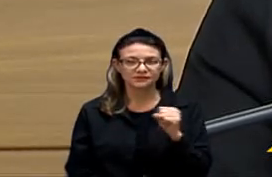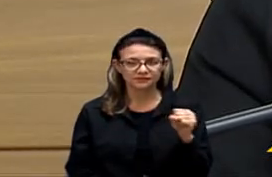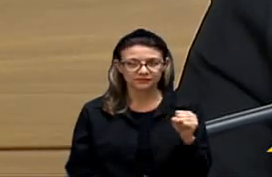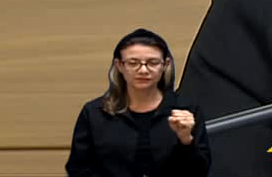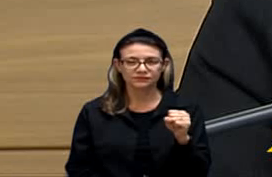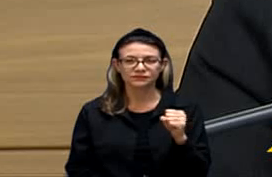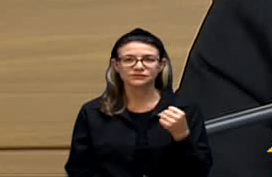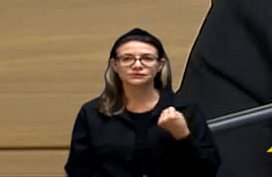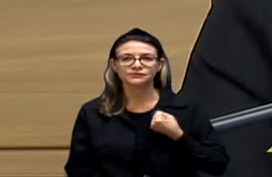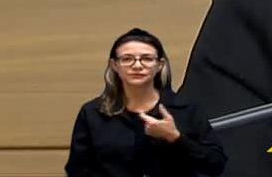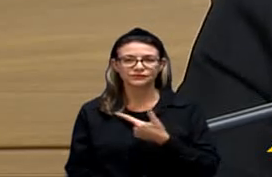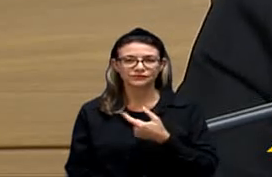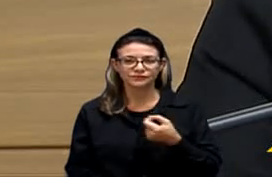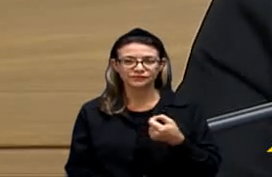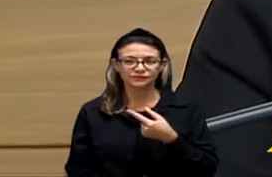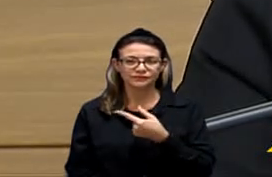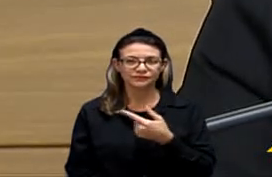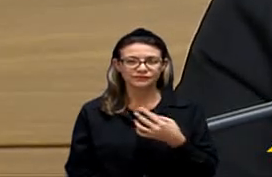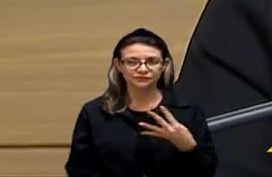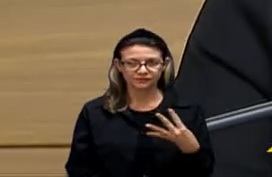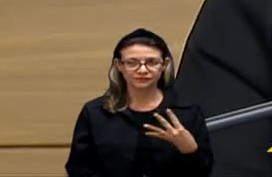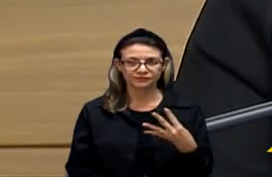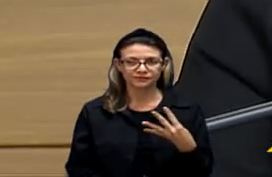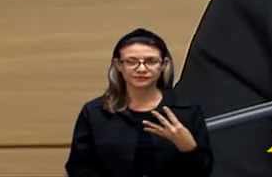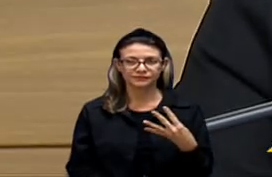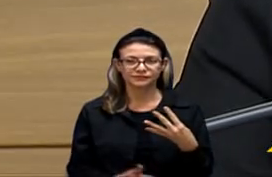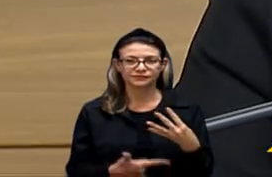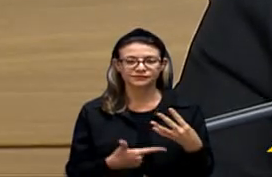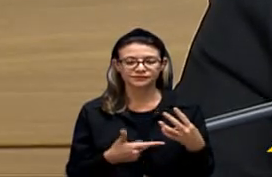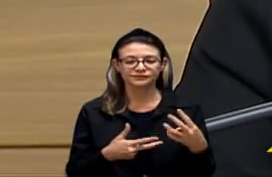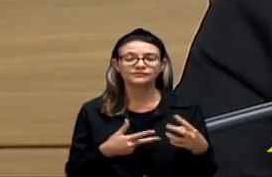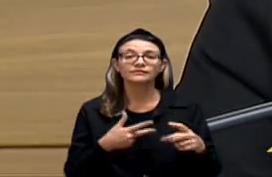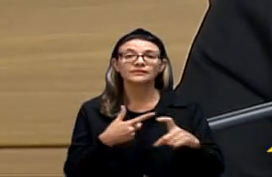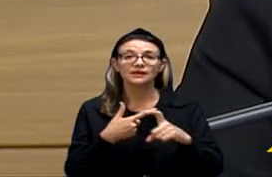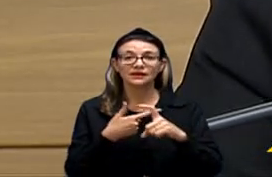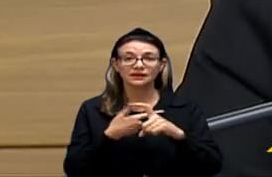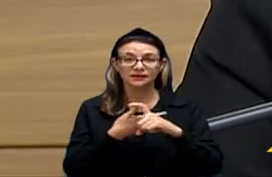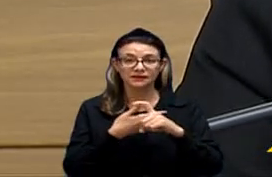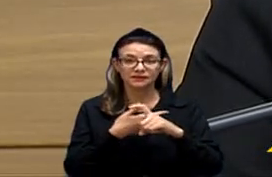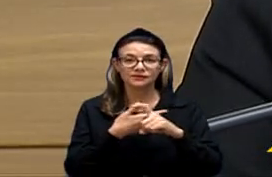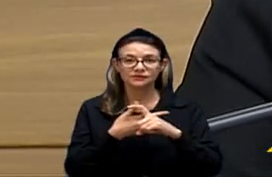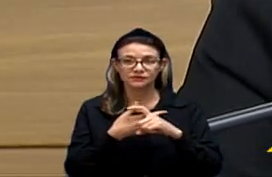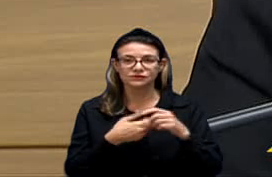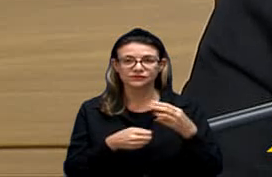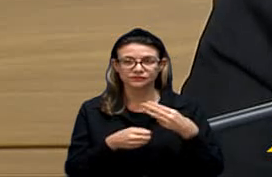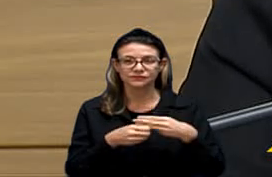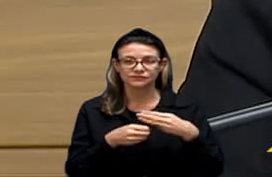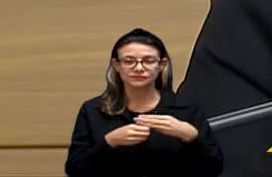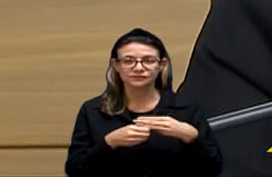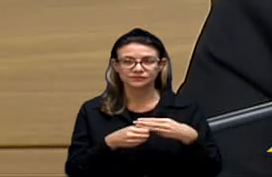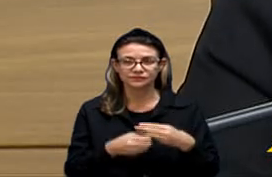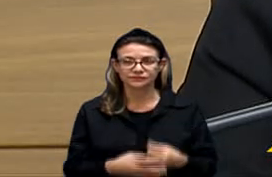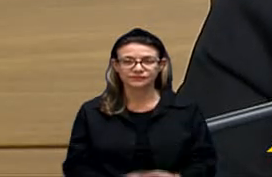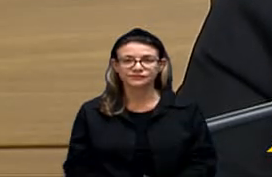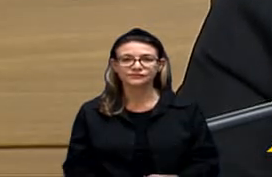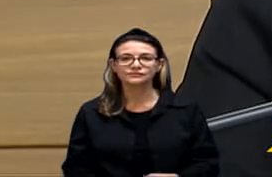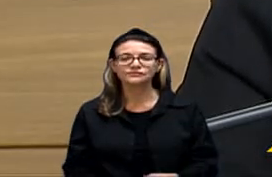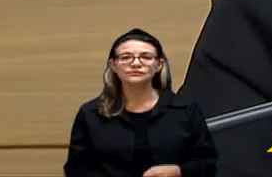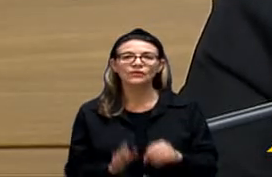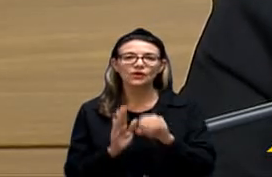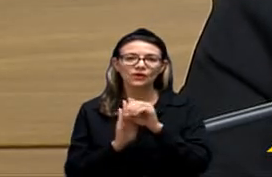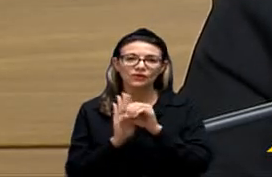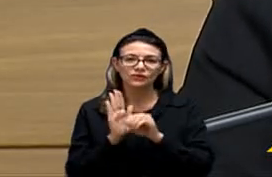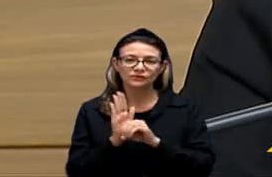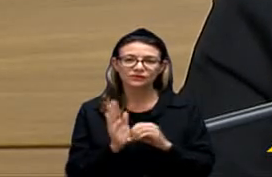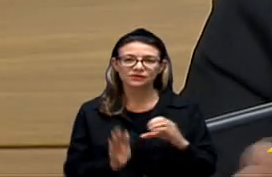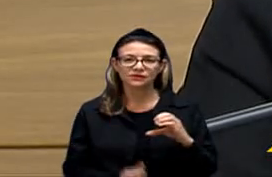autoria executivo Municipal Secretária da Fazenda marcelo duarte regalado Ofício cfaz